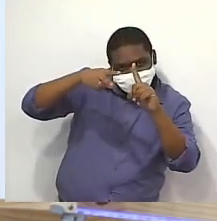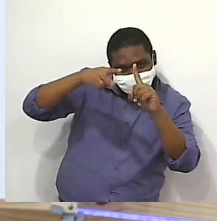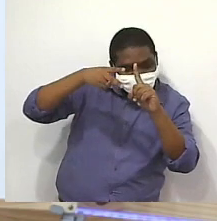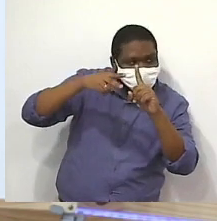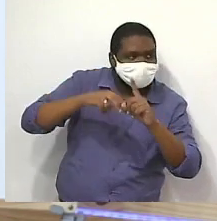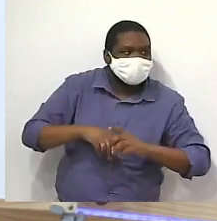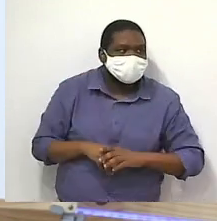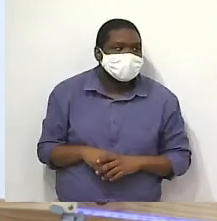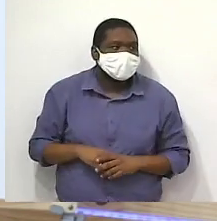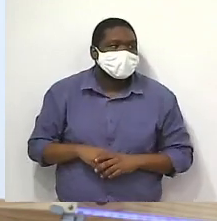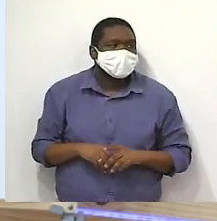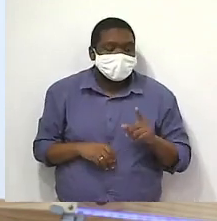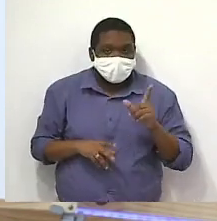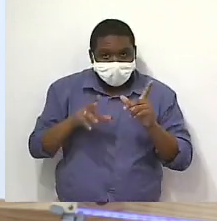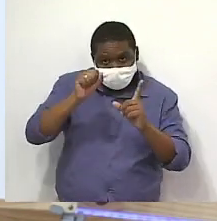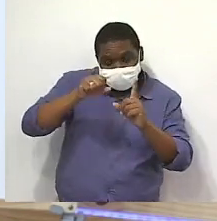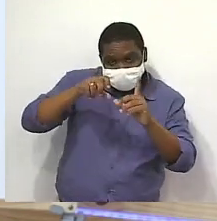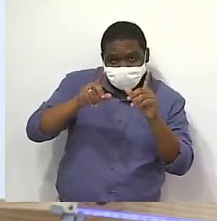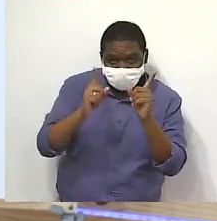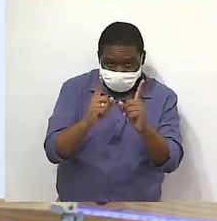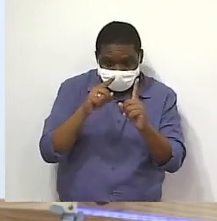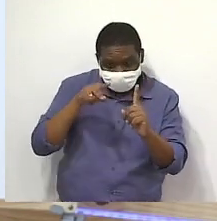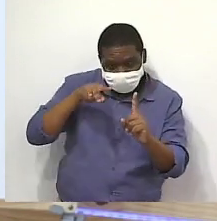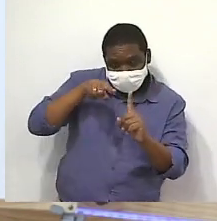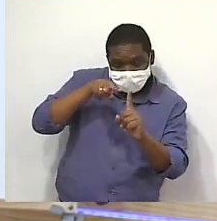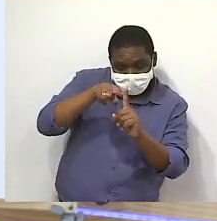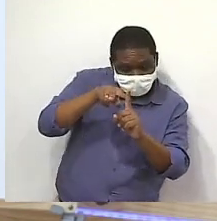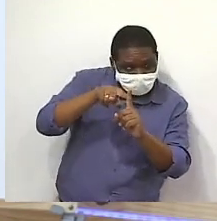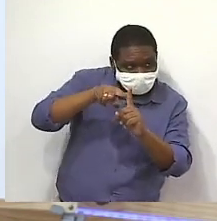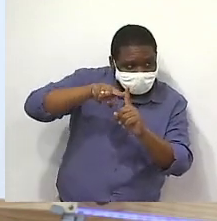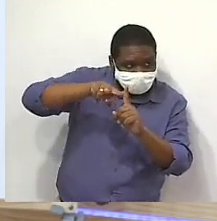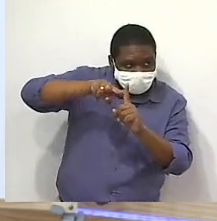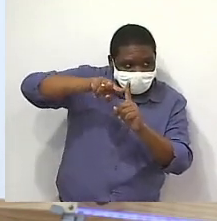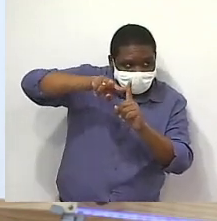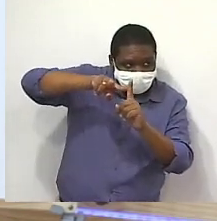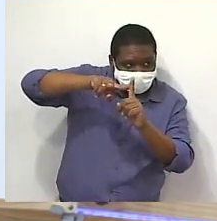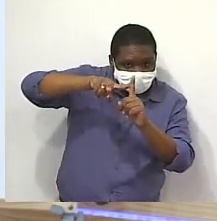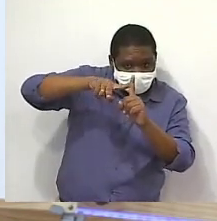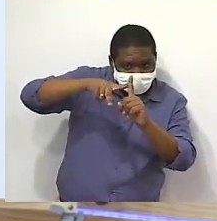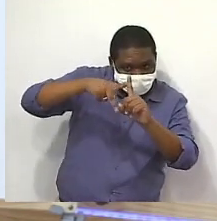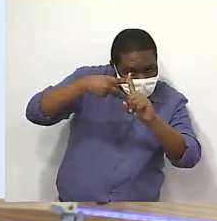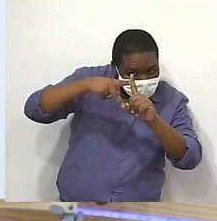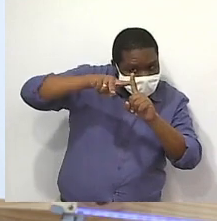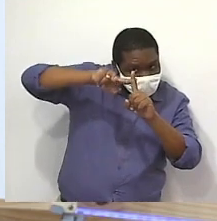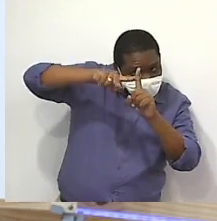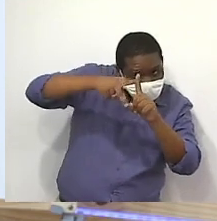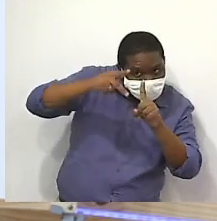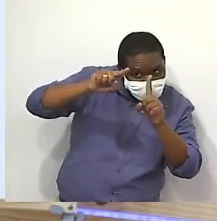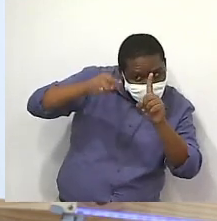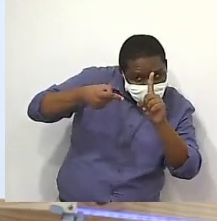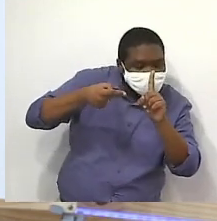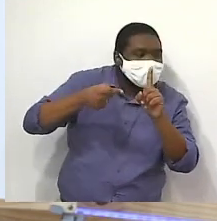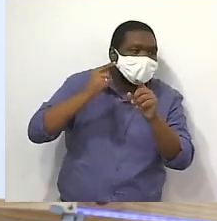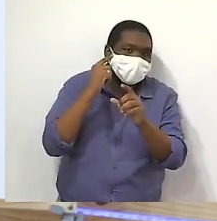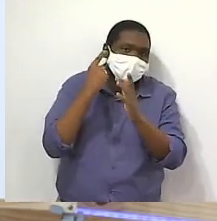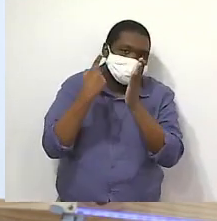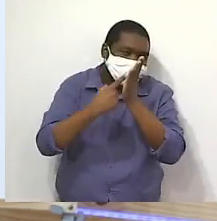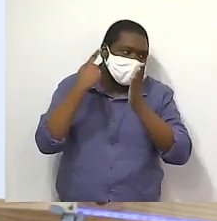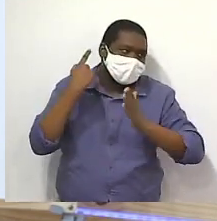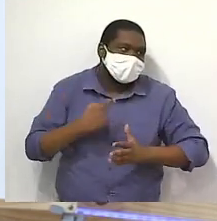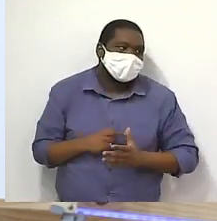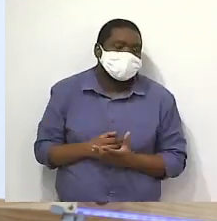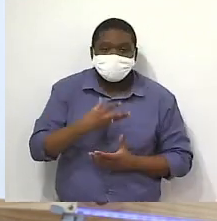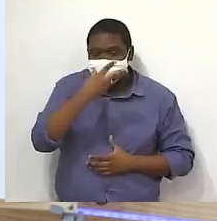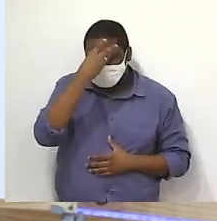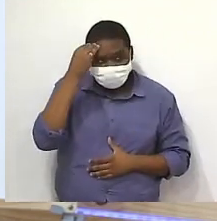fazer a marca. Então, coloca aqui no início da minha semirreta com 6 e vou traçar. Não esquece